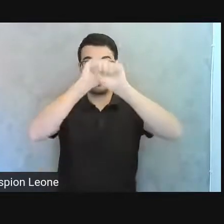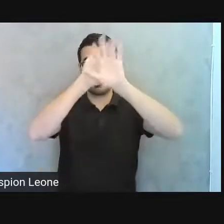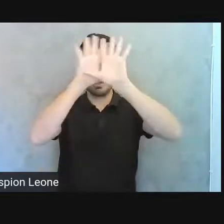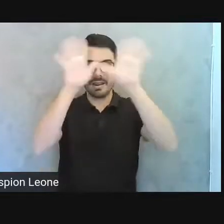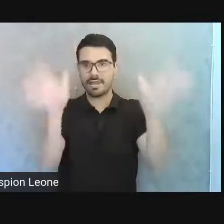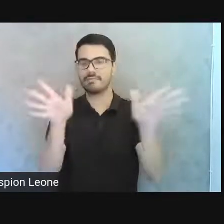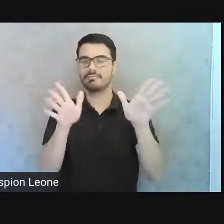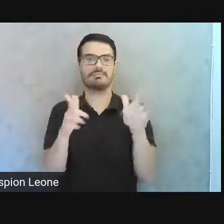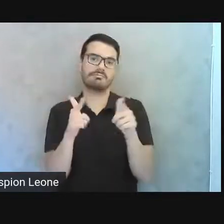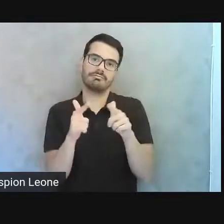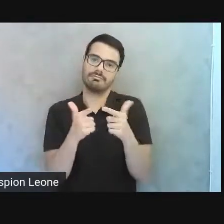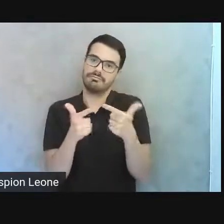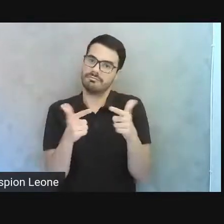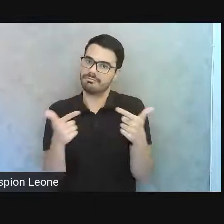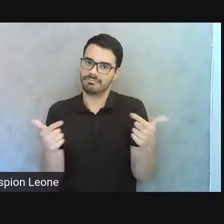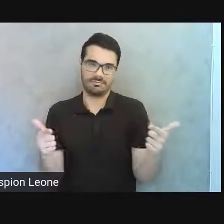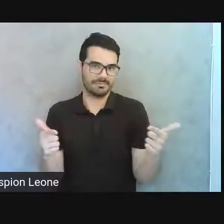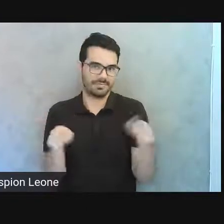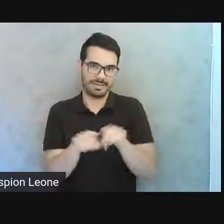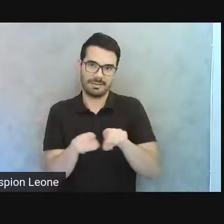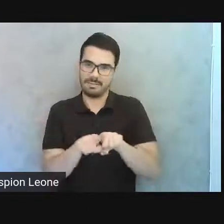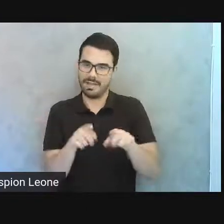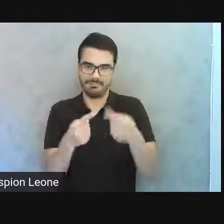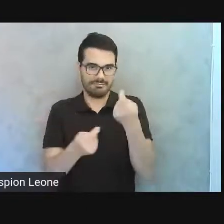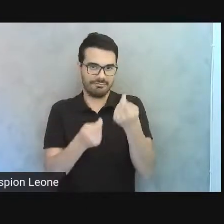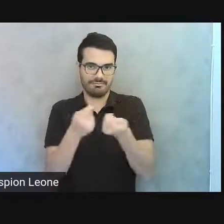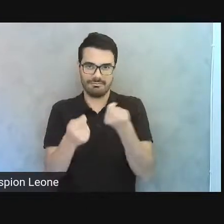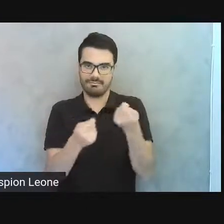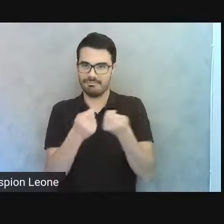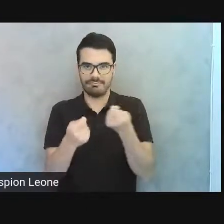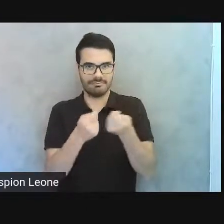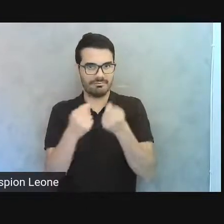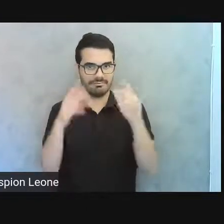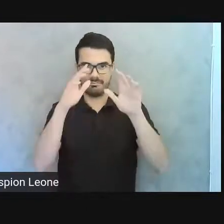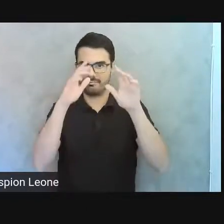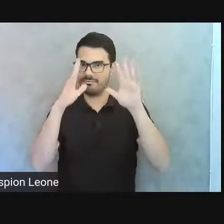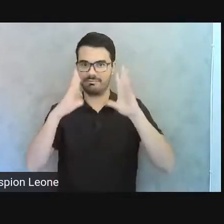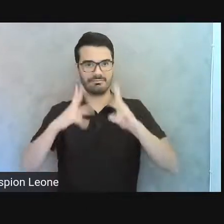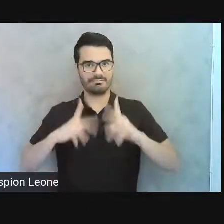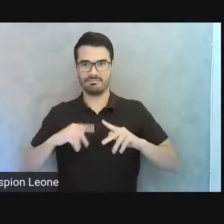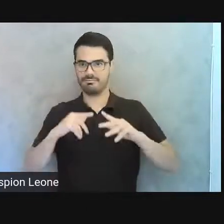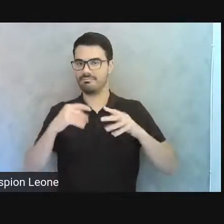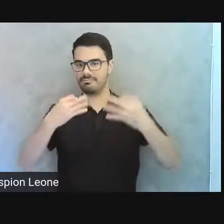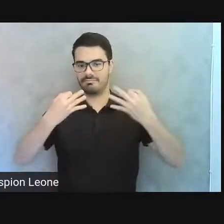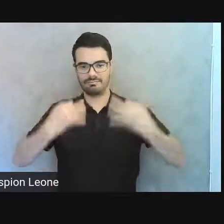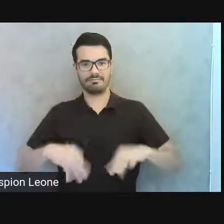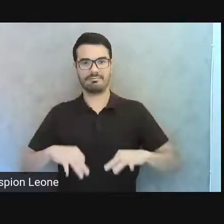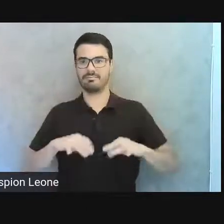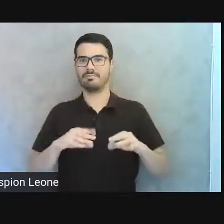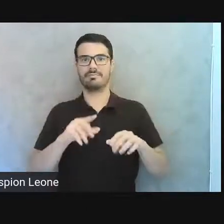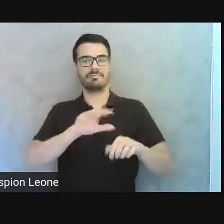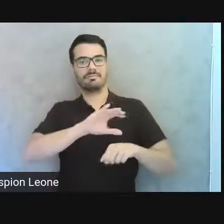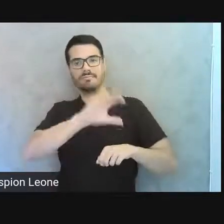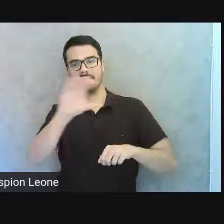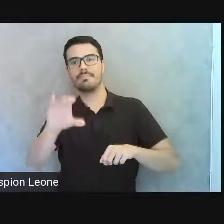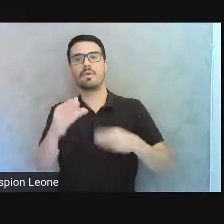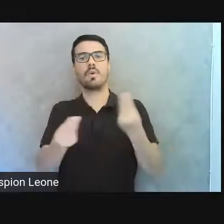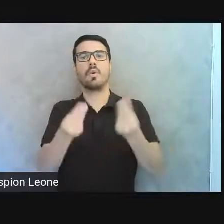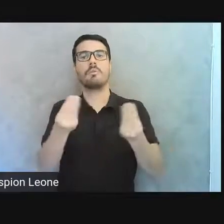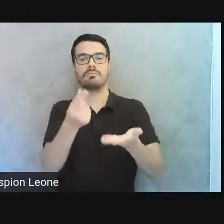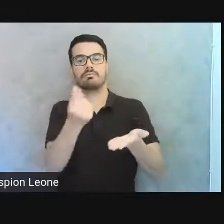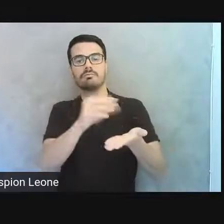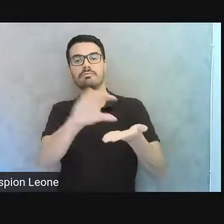transparente e com uma governança eficiente aí na distribuição de recursos, né? Se